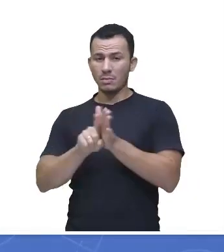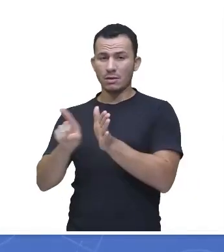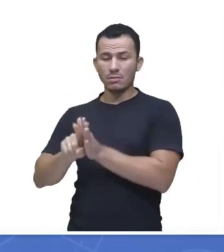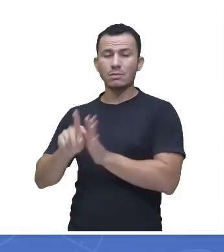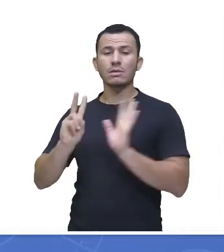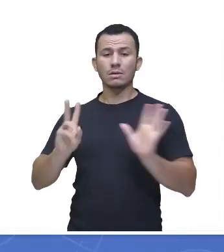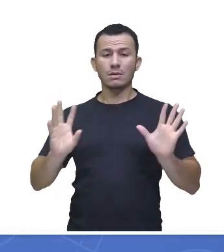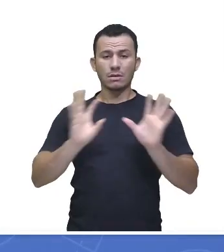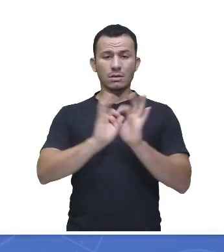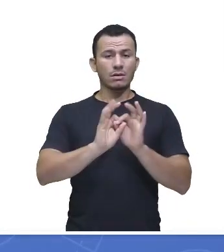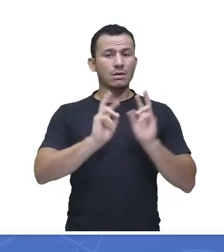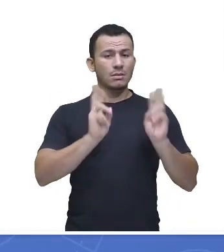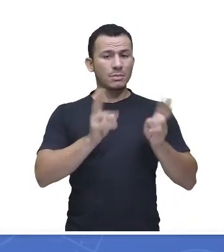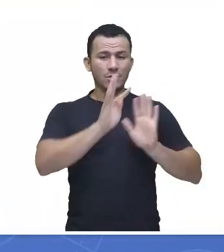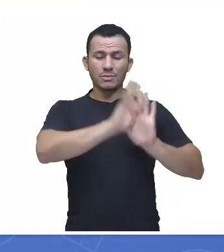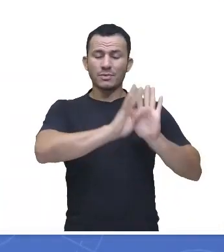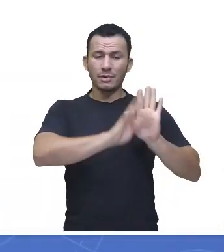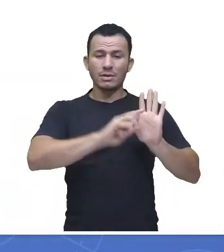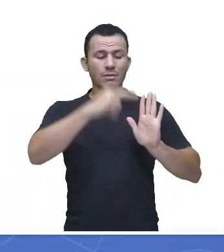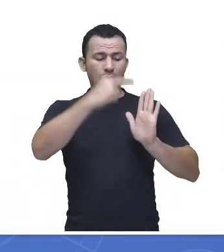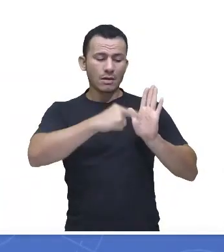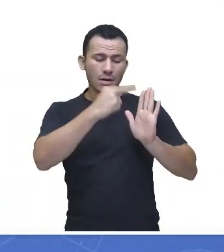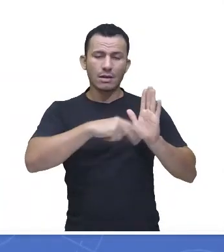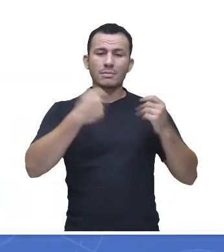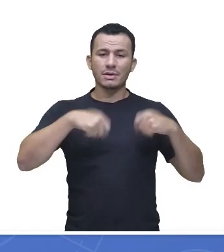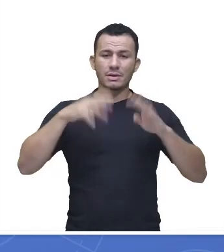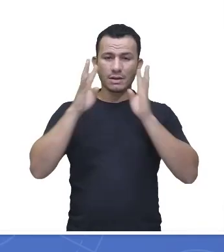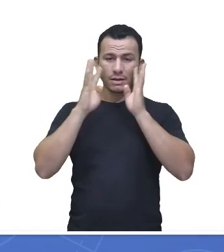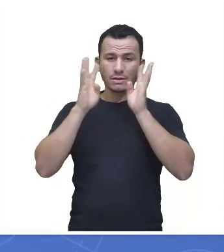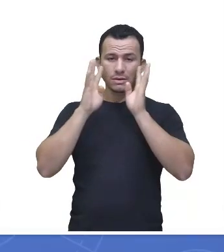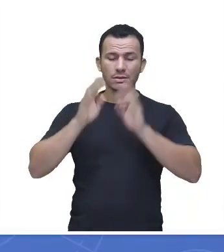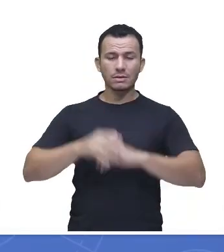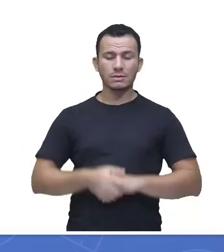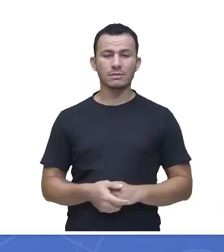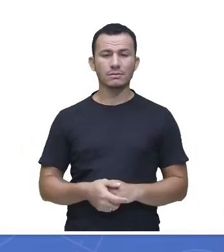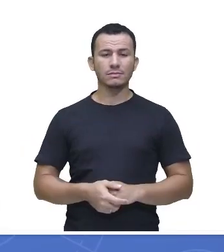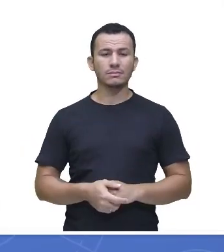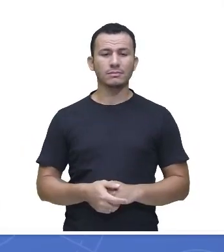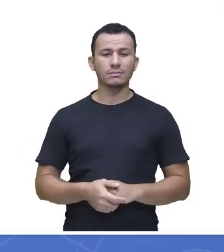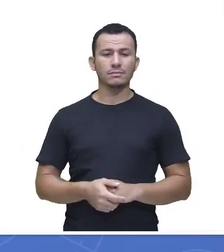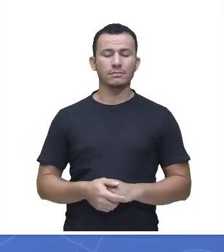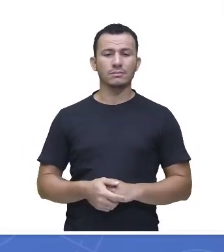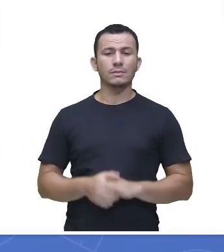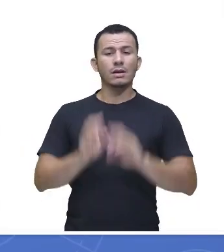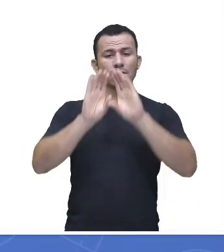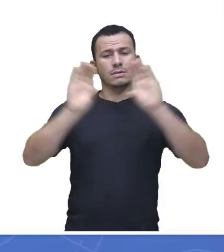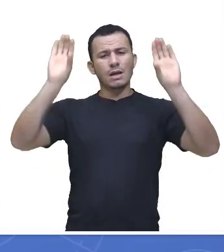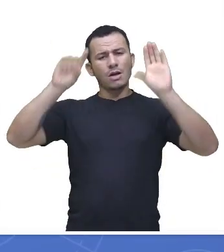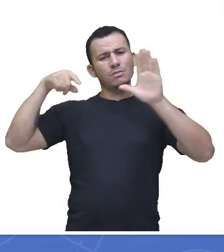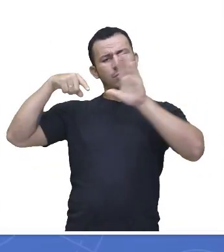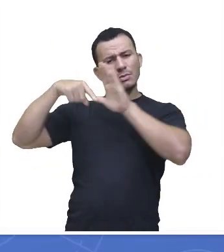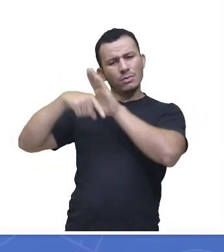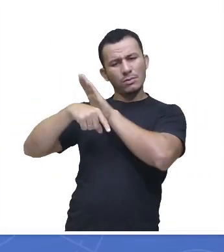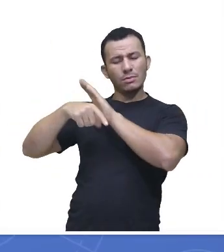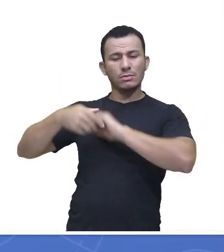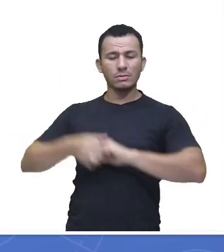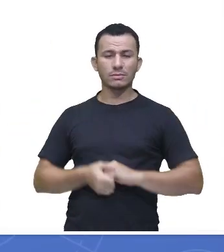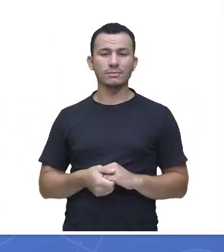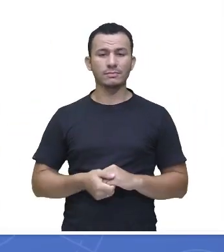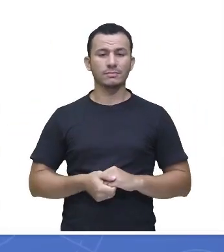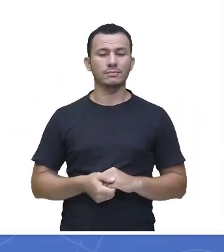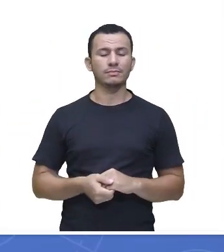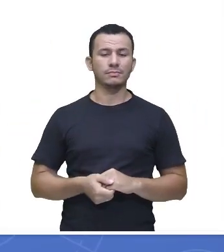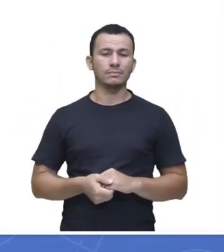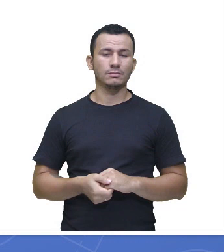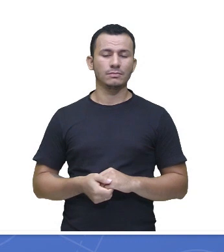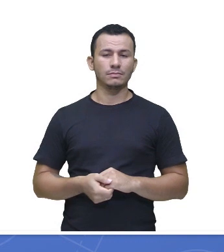com muita atenção para responder as três últimas questões. Vamos ler o texto? Das profundezas do céu. Ah,